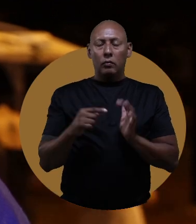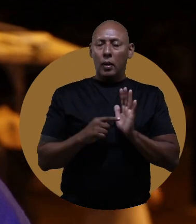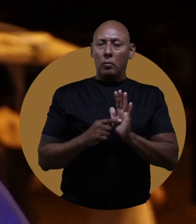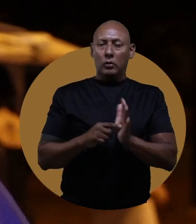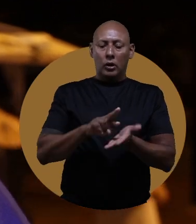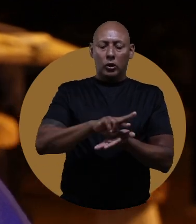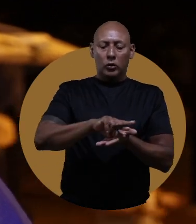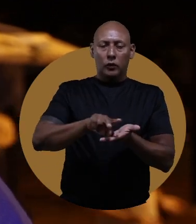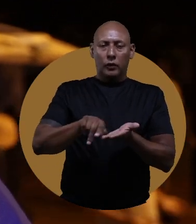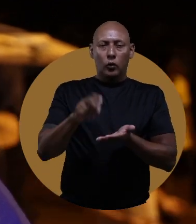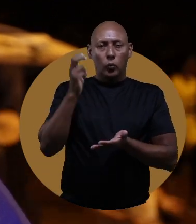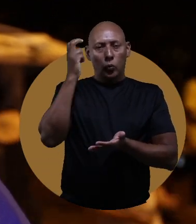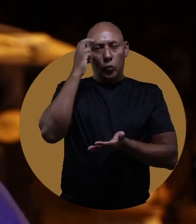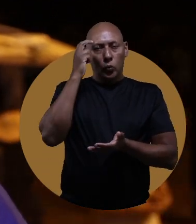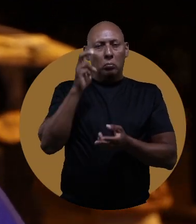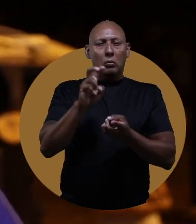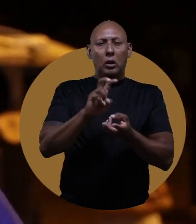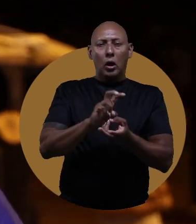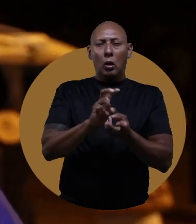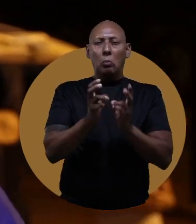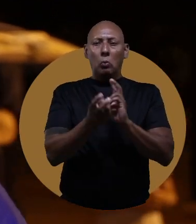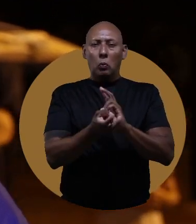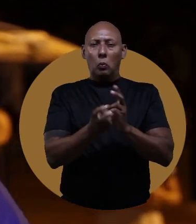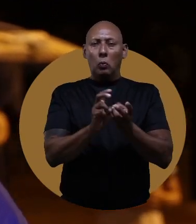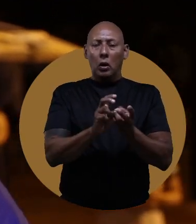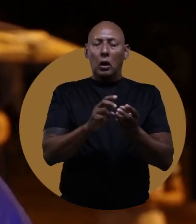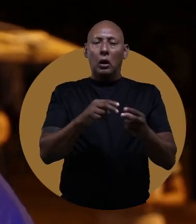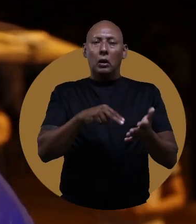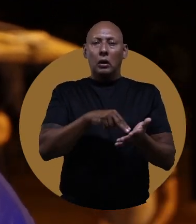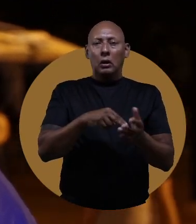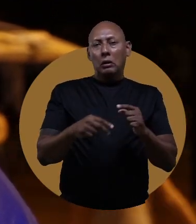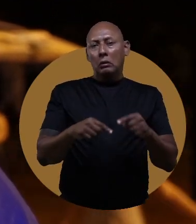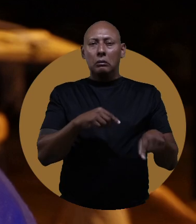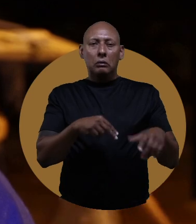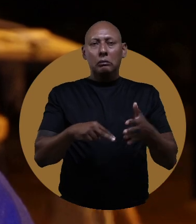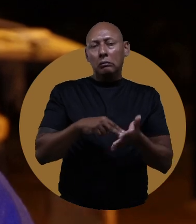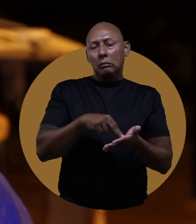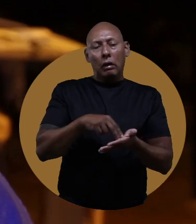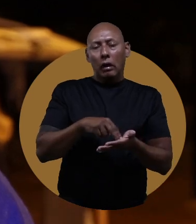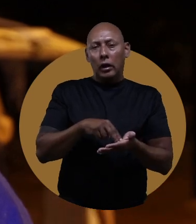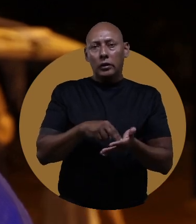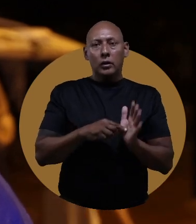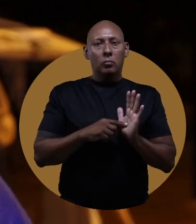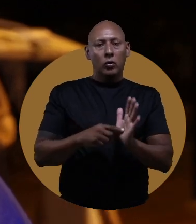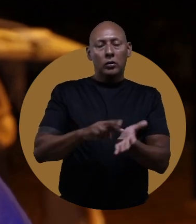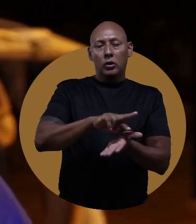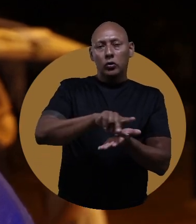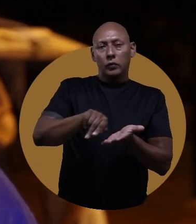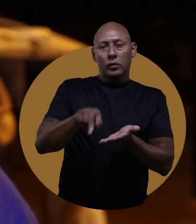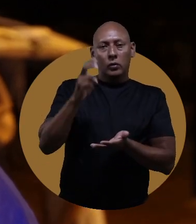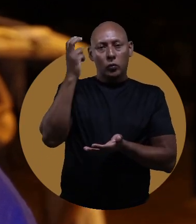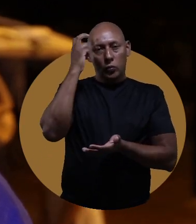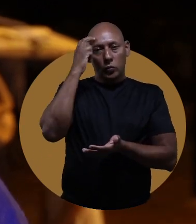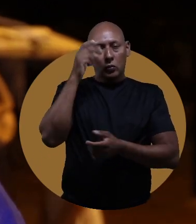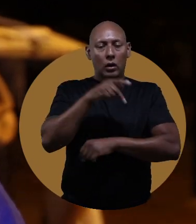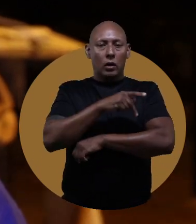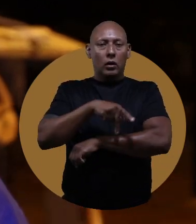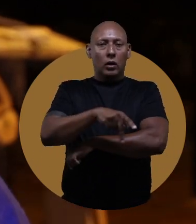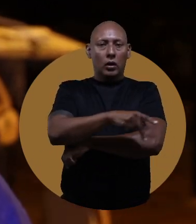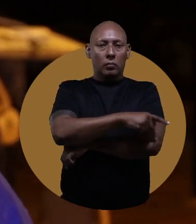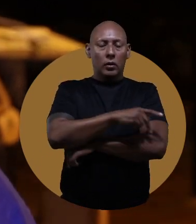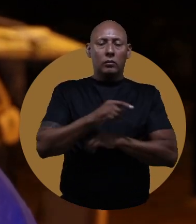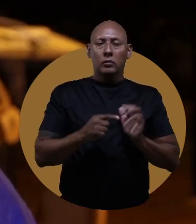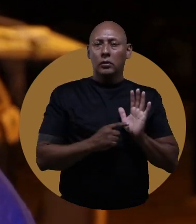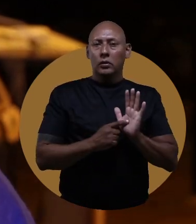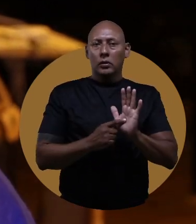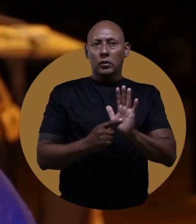culturas diversas como a dança, a capoeira, o circo. Então, assim, trazendo diversas culturas para a praça, você